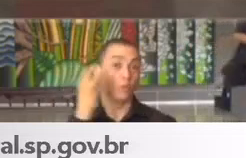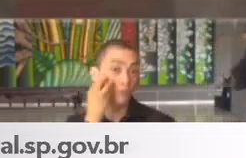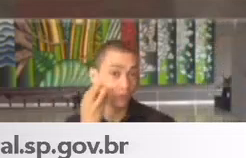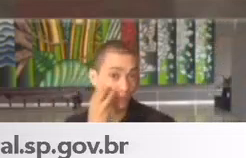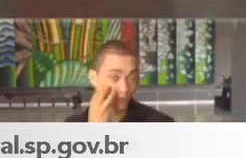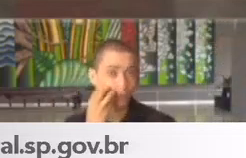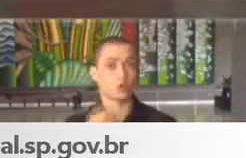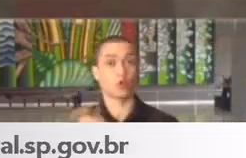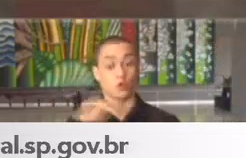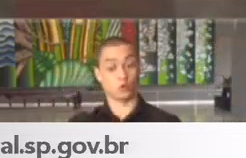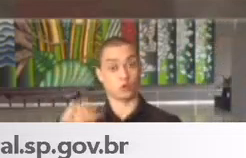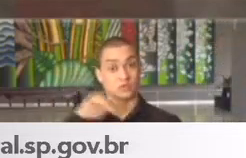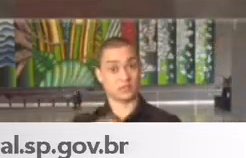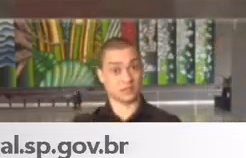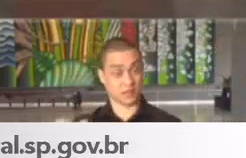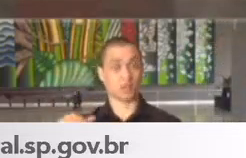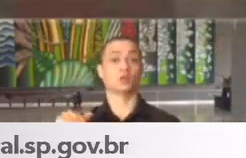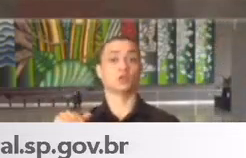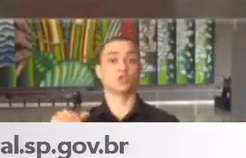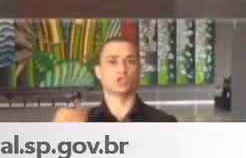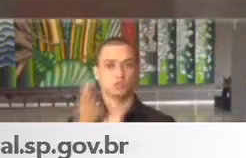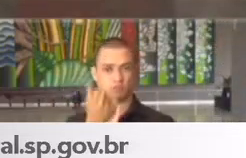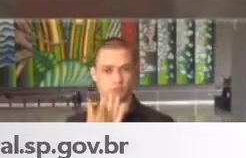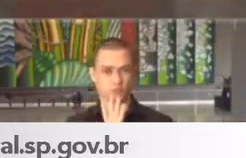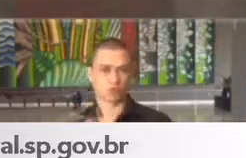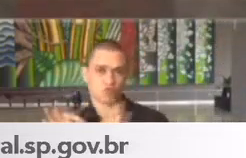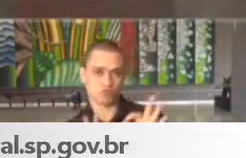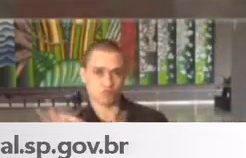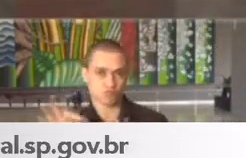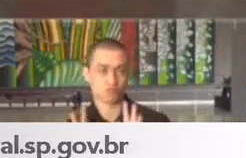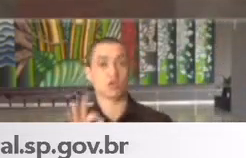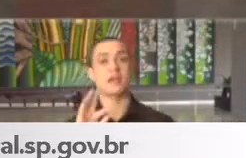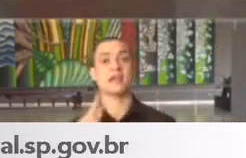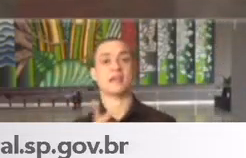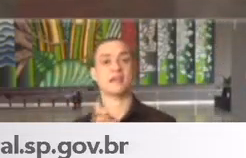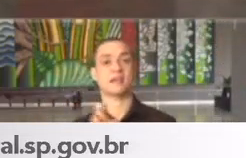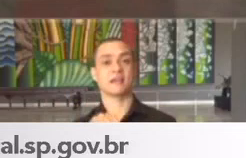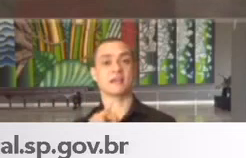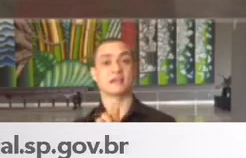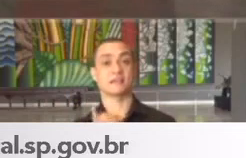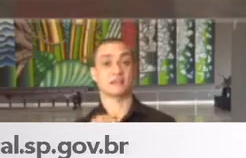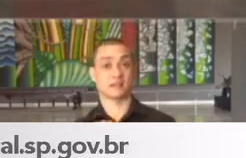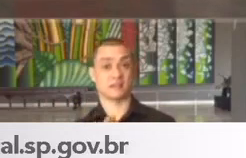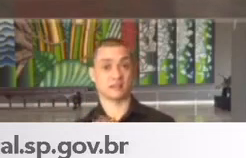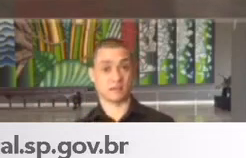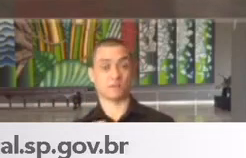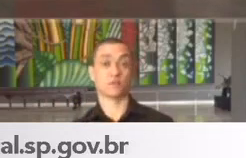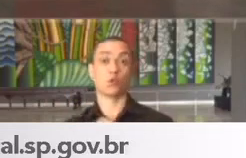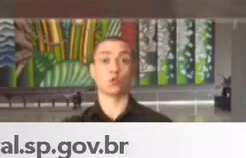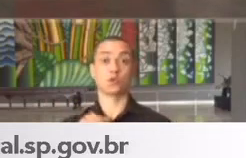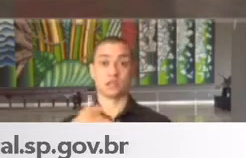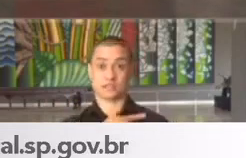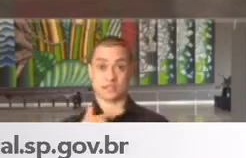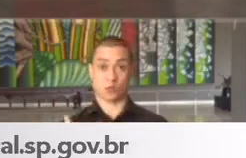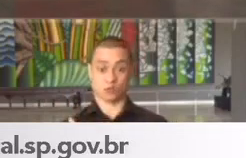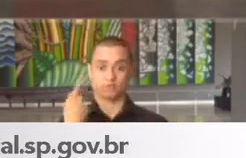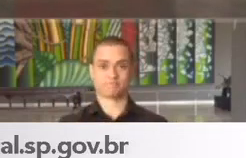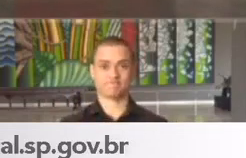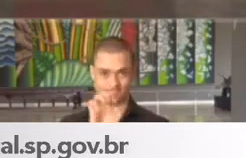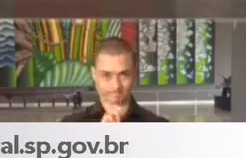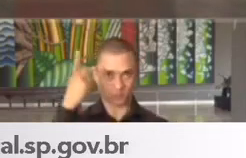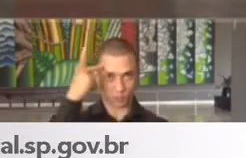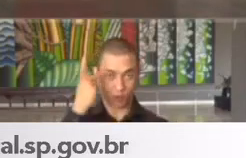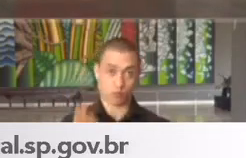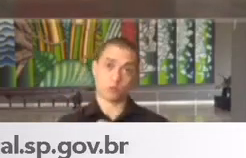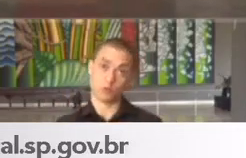o secretário da Fazenda e Planejamento, Henrique Meirelles, secretário da Saúde do Estado de São